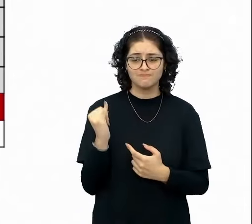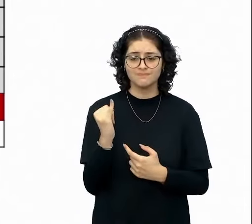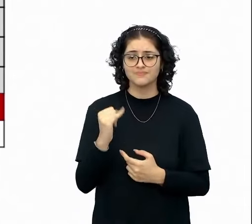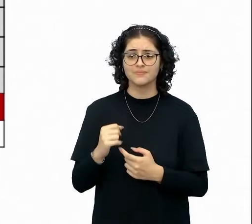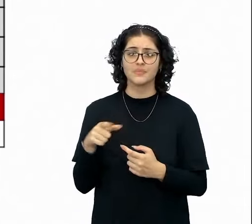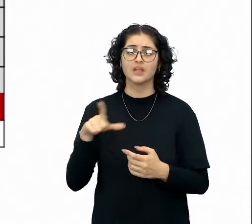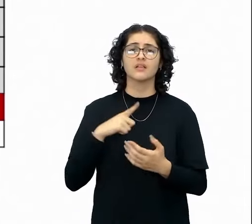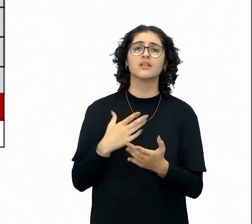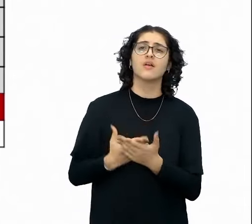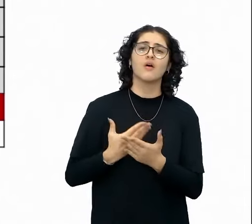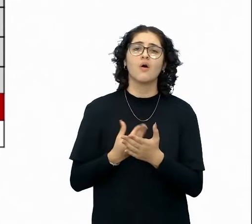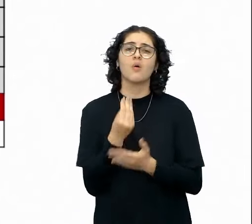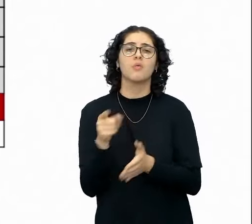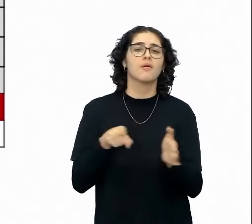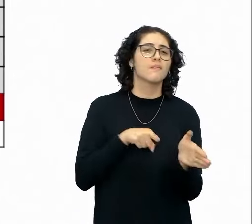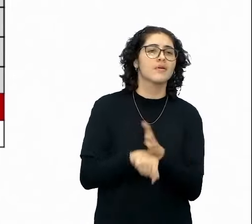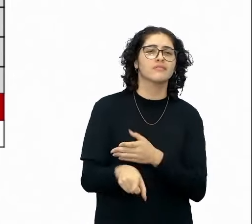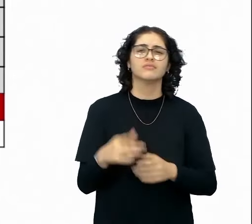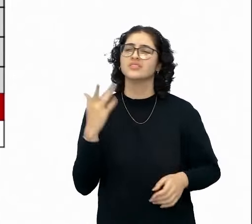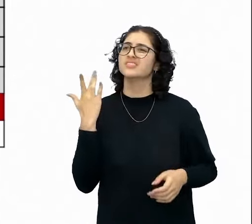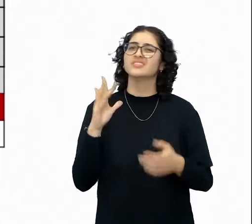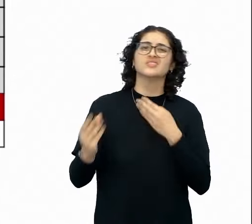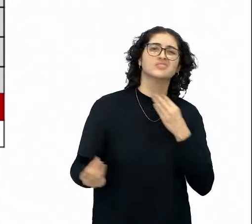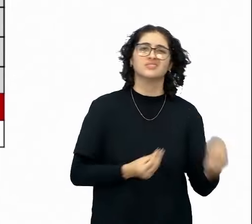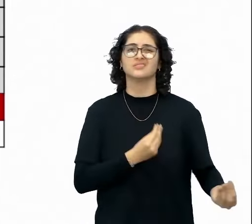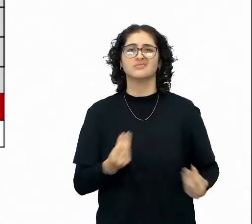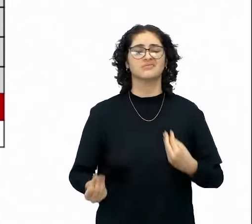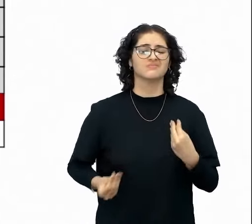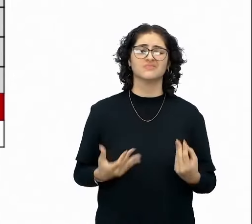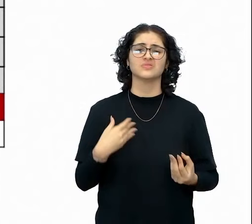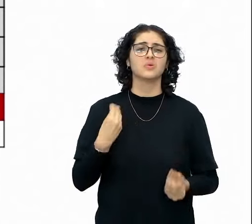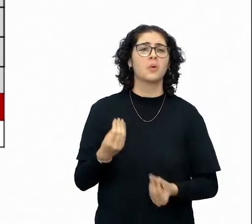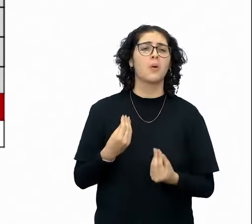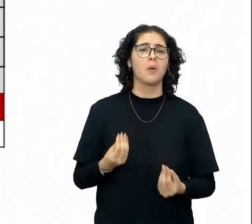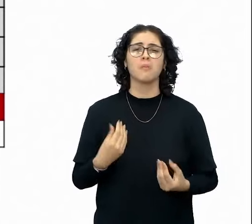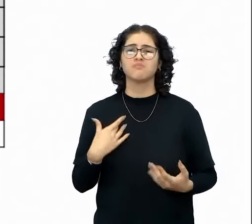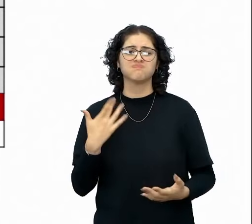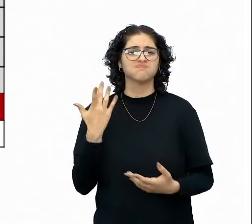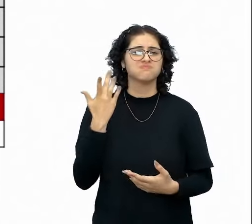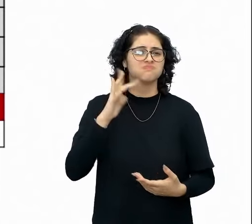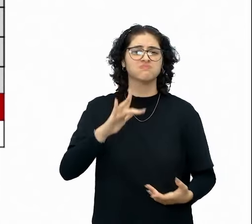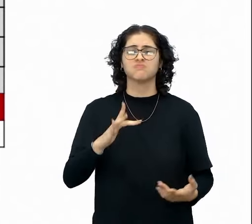e não tem para quem perguntar, não lembra. E aí, pessoal, como será que eu faço para